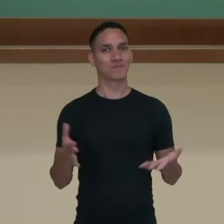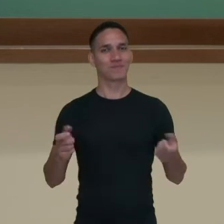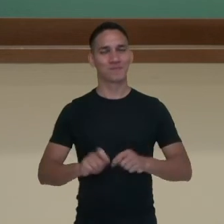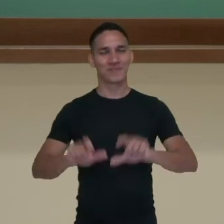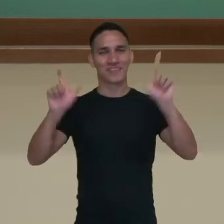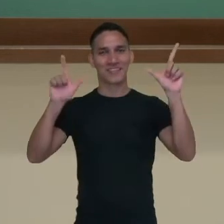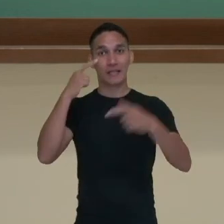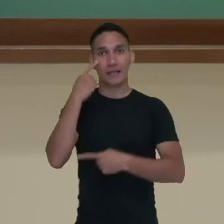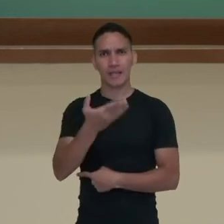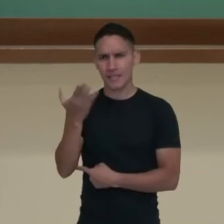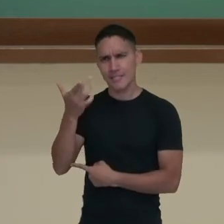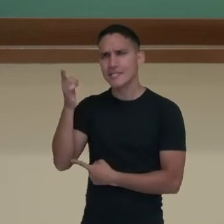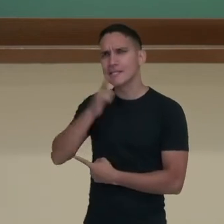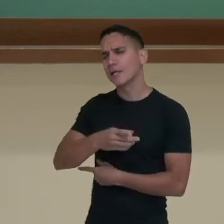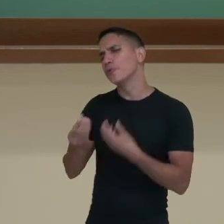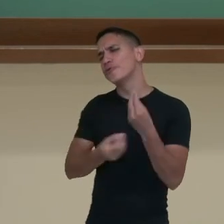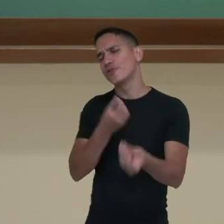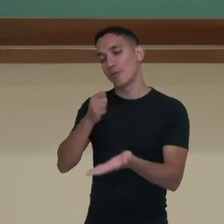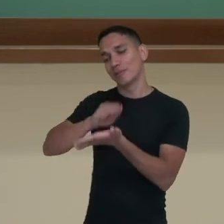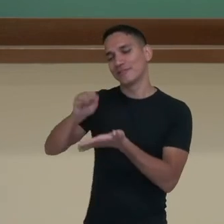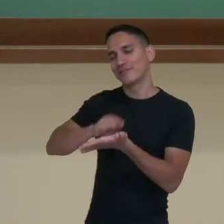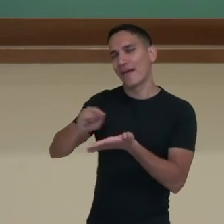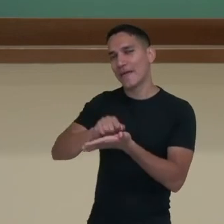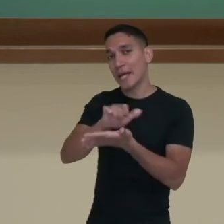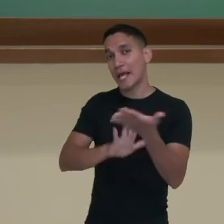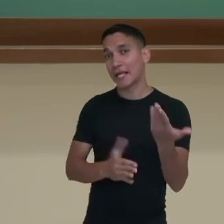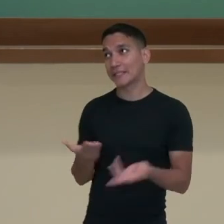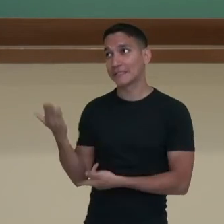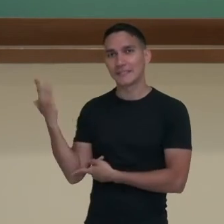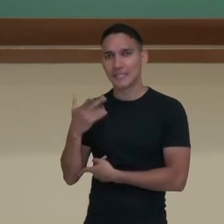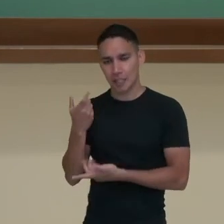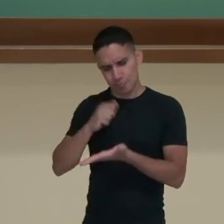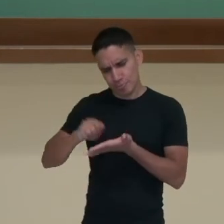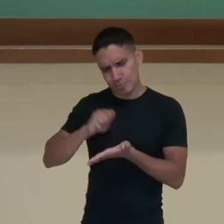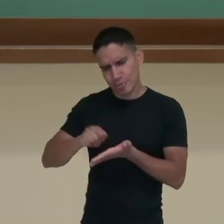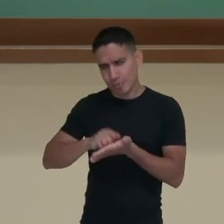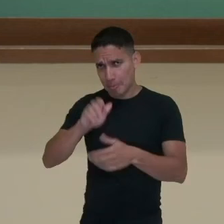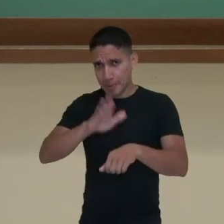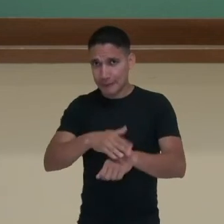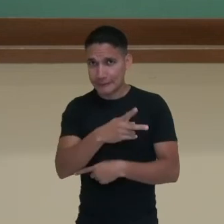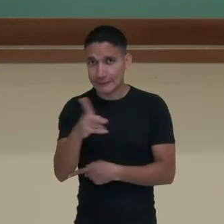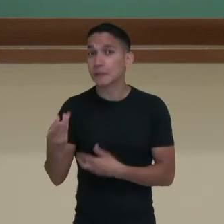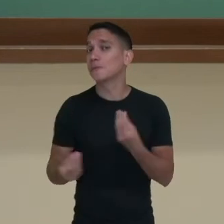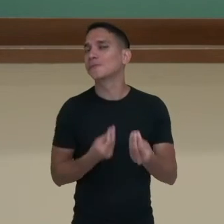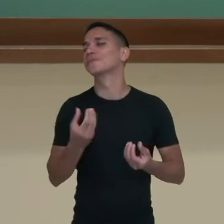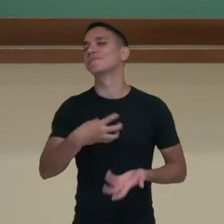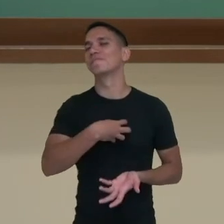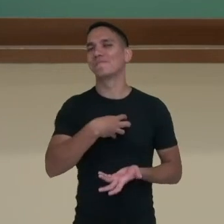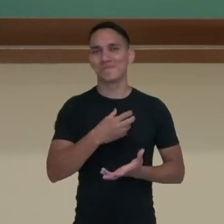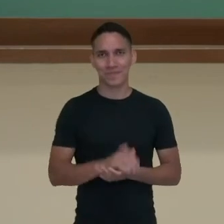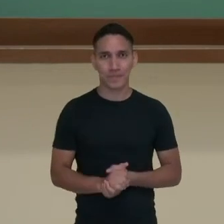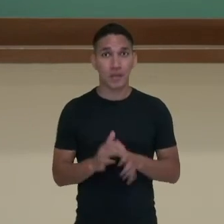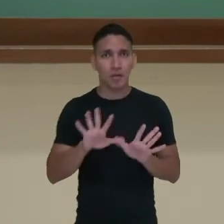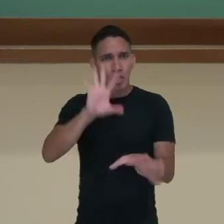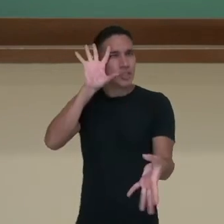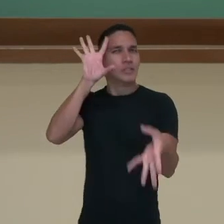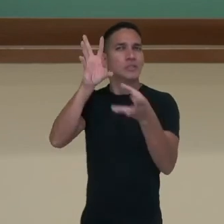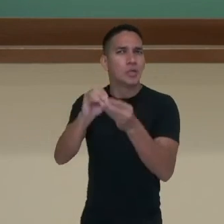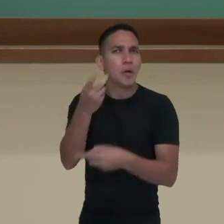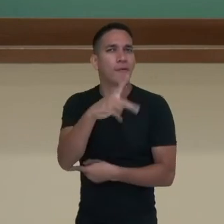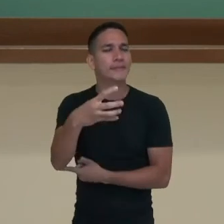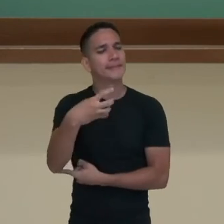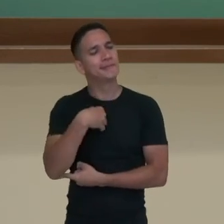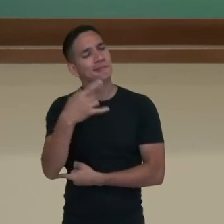Voltamos, pessoal. E aí, como foi realizar essa atividade no seu caderno, né? E qual a conclusão ali que